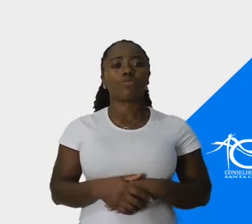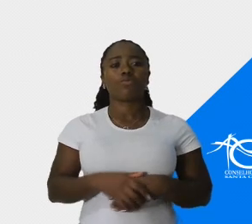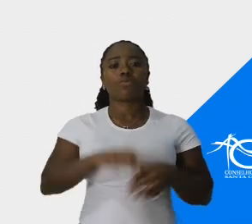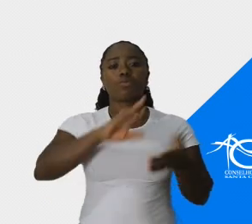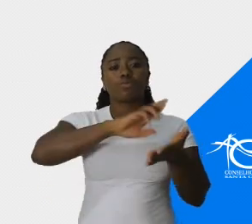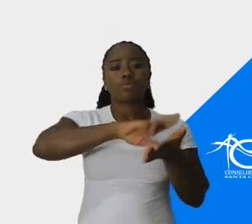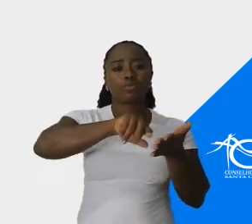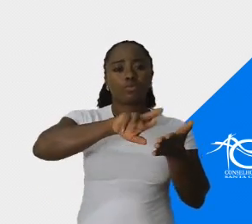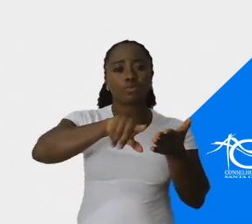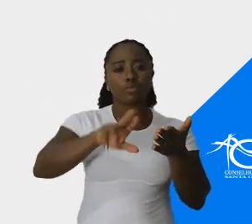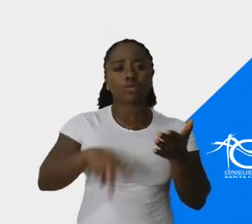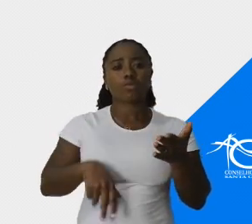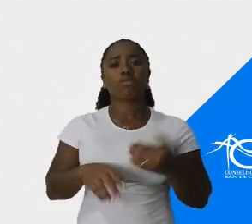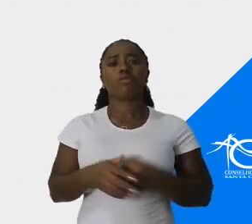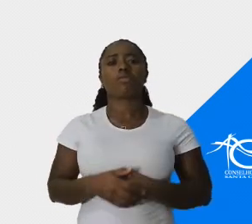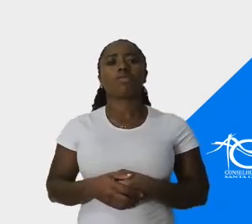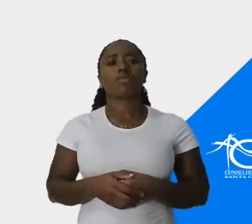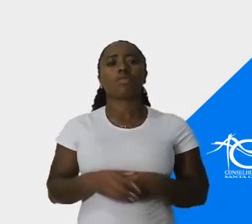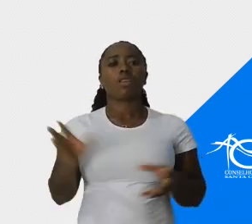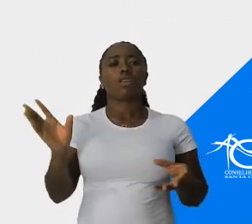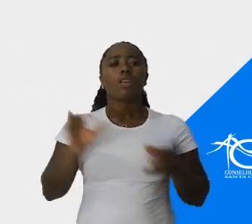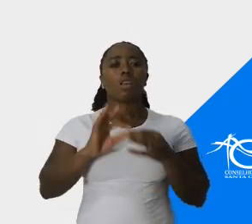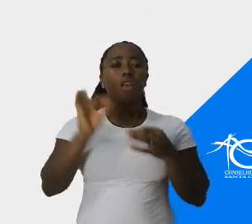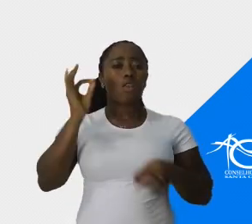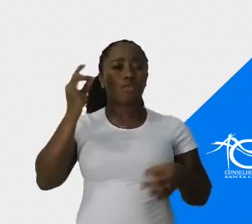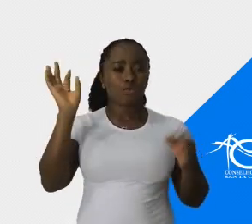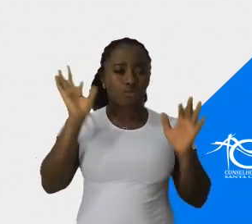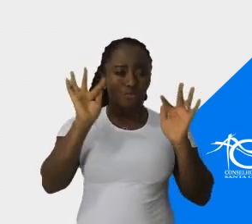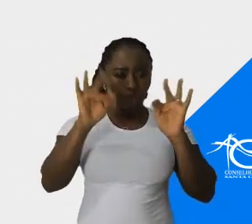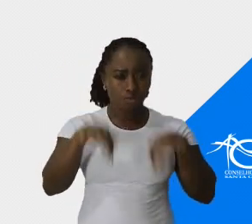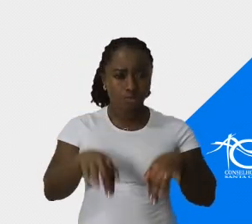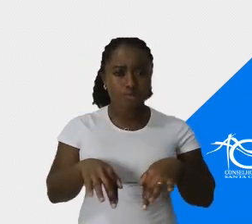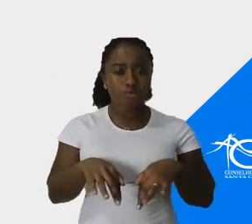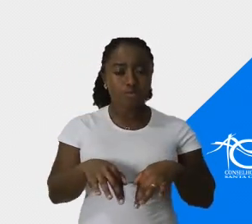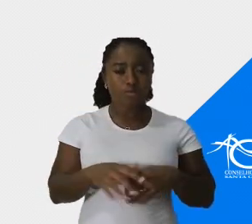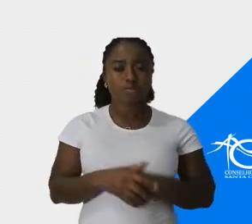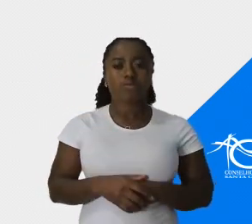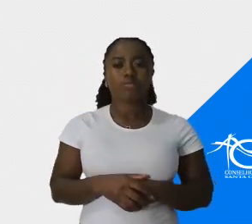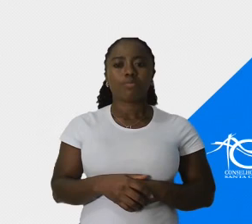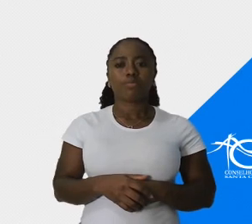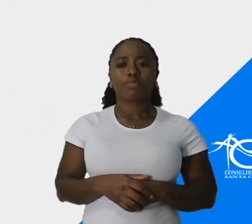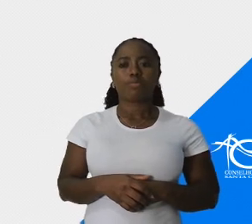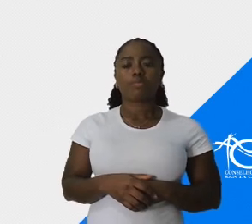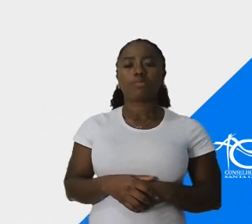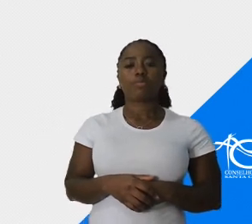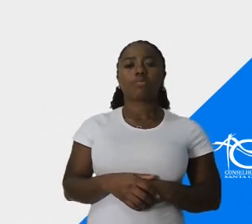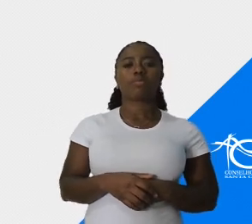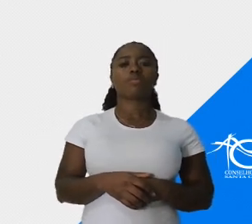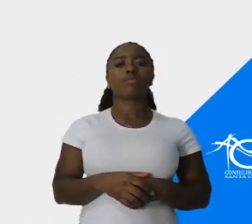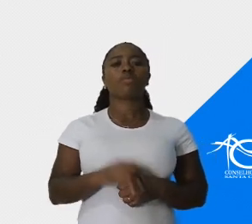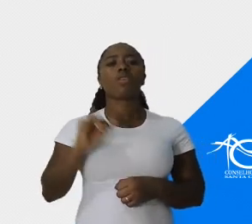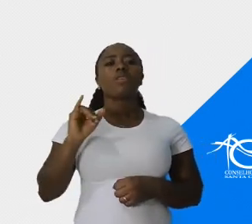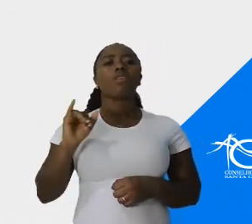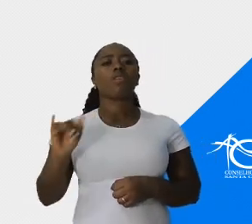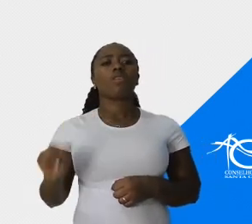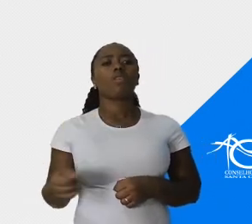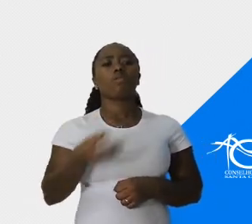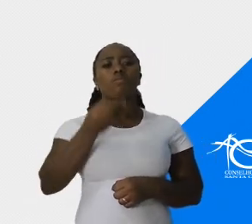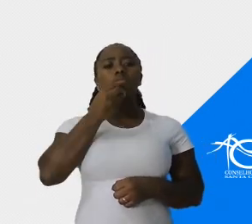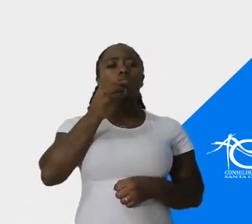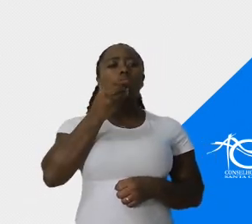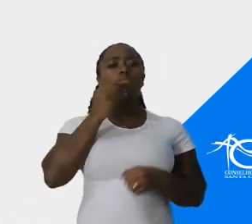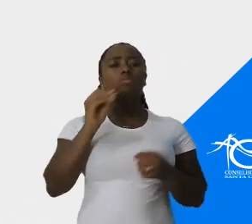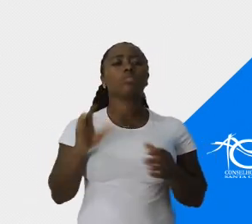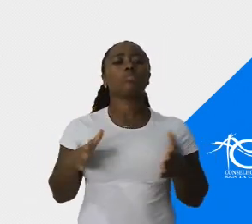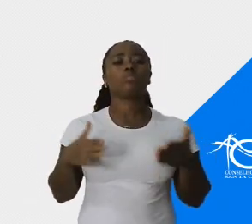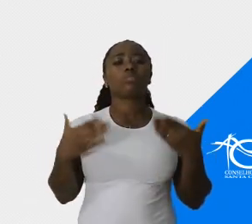terminar, e é o último ponto, que oportunidades são essas? Então, o último desafio que eu queria colocar